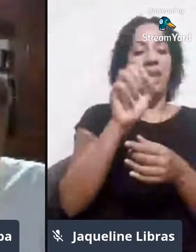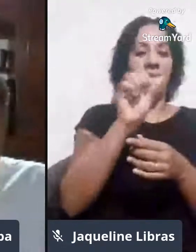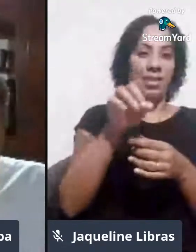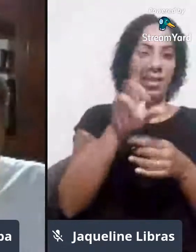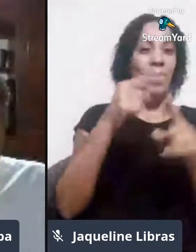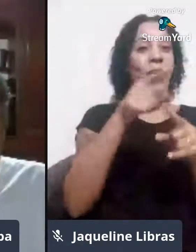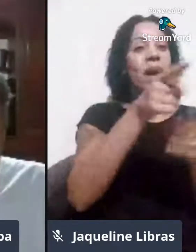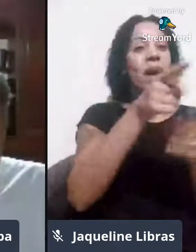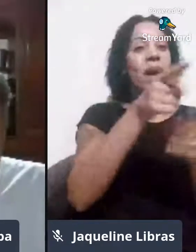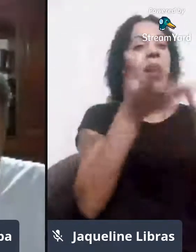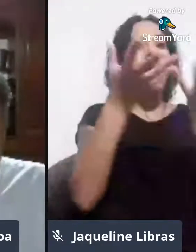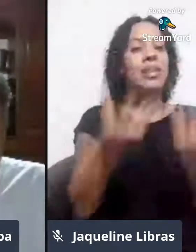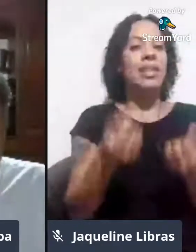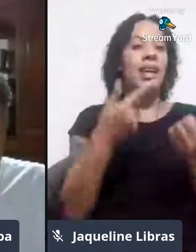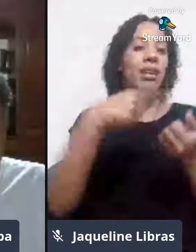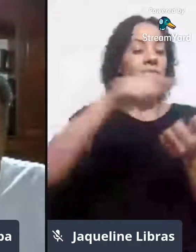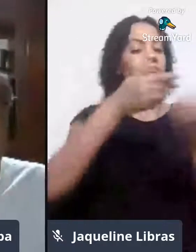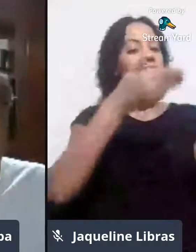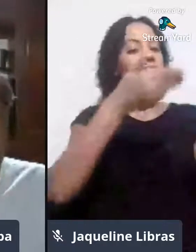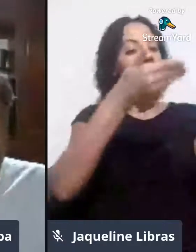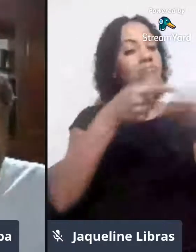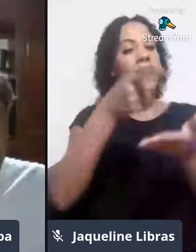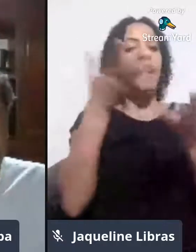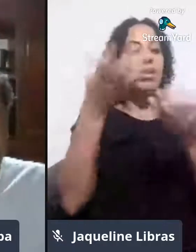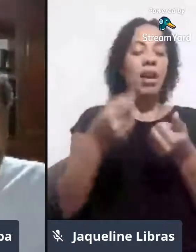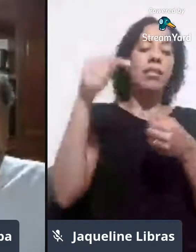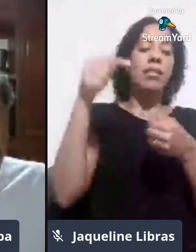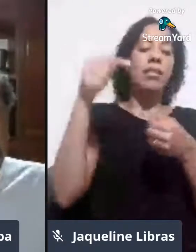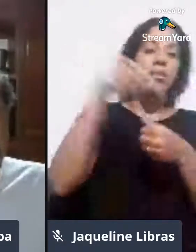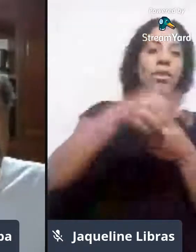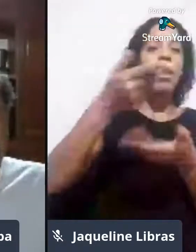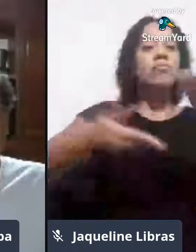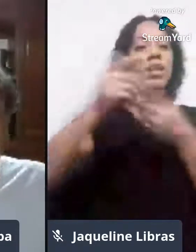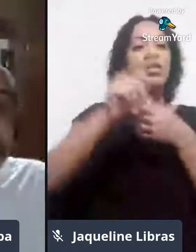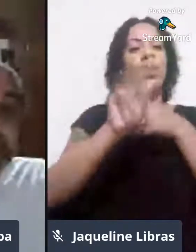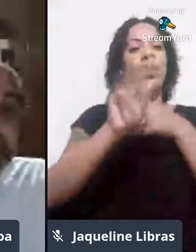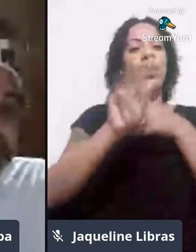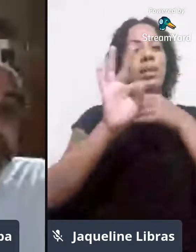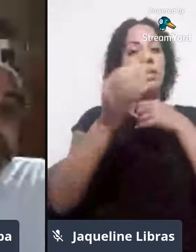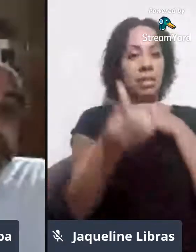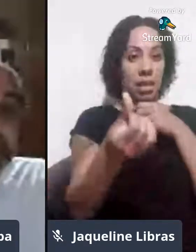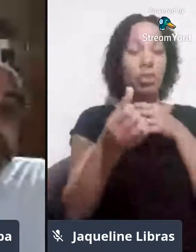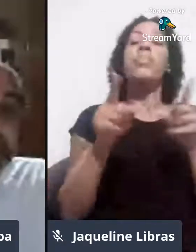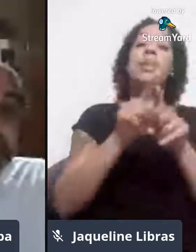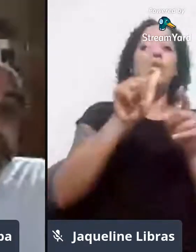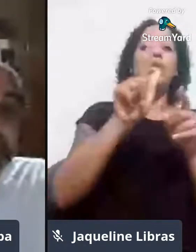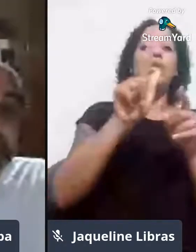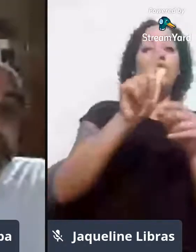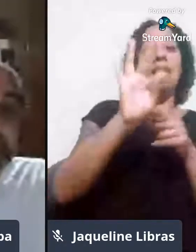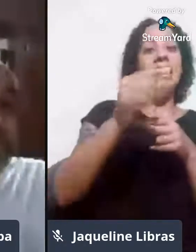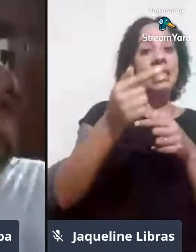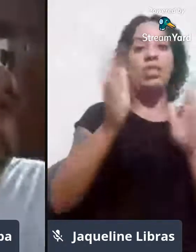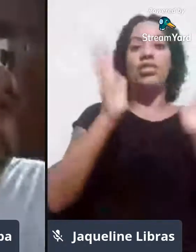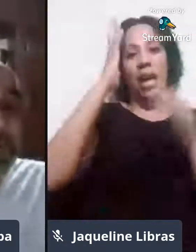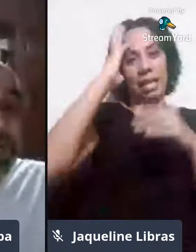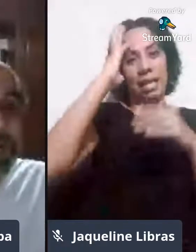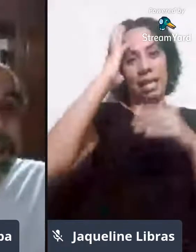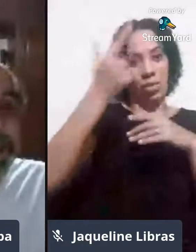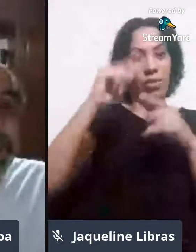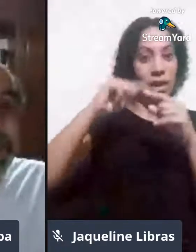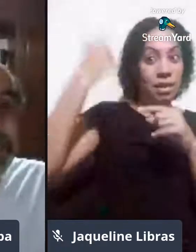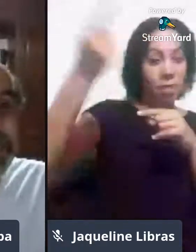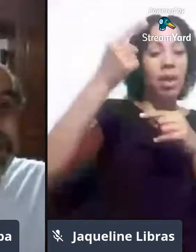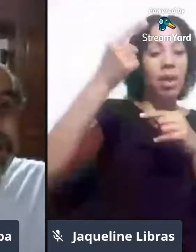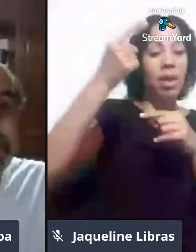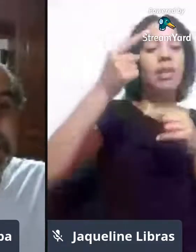o nosso convite para interagir com o GT6. E o GT7 já resolveu, semana que vem, convidar o